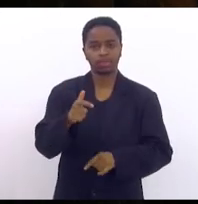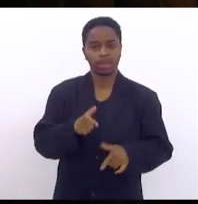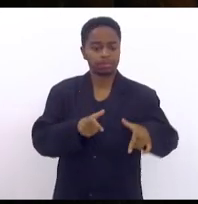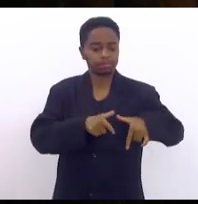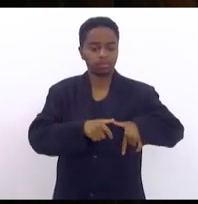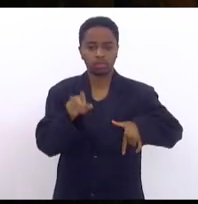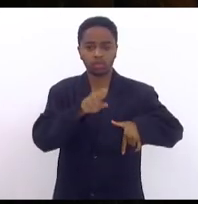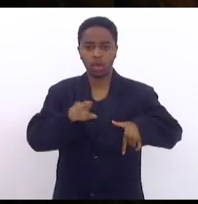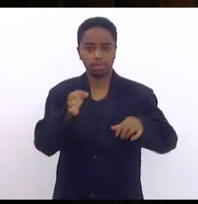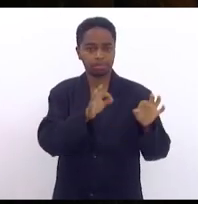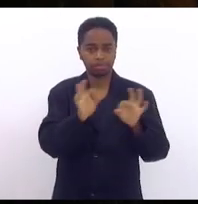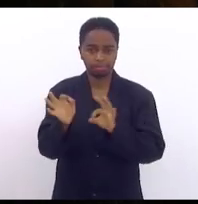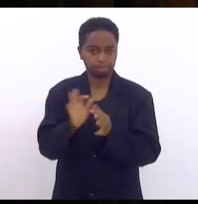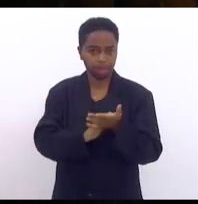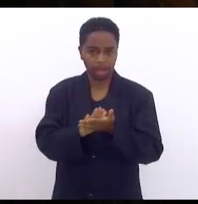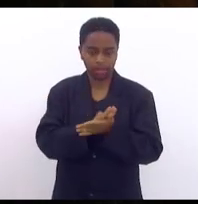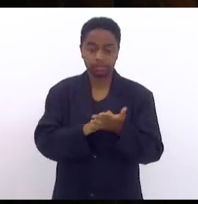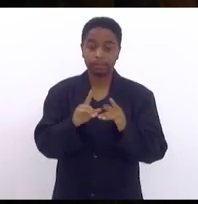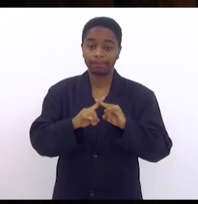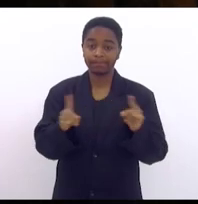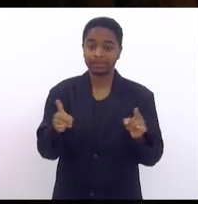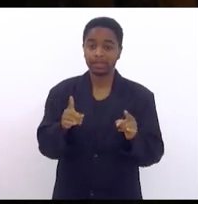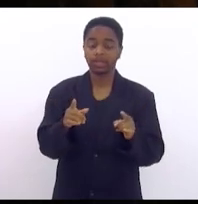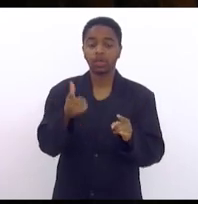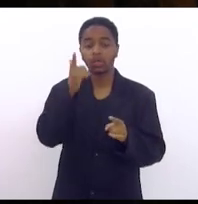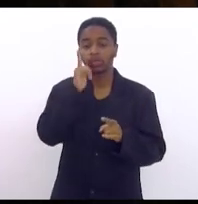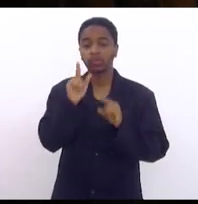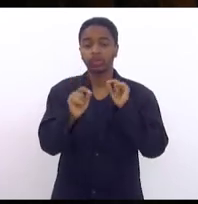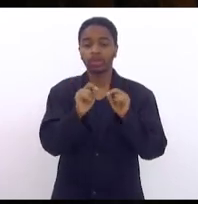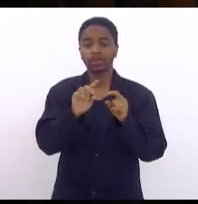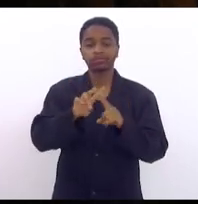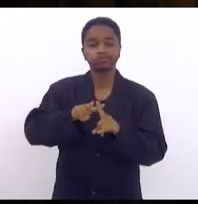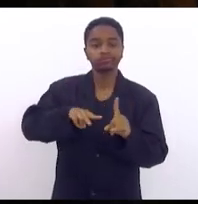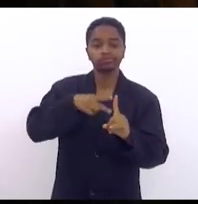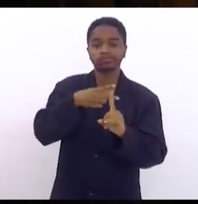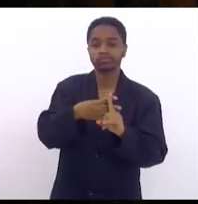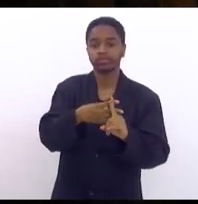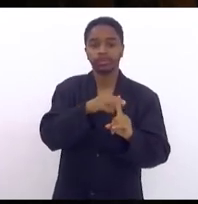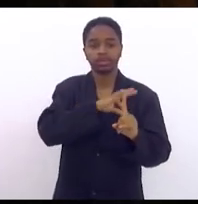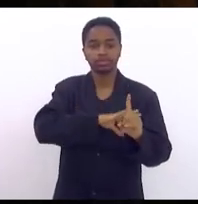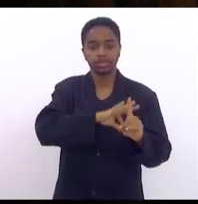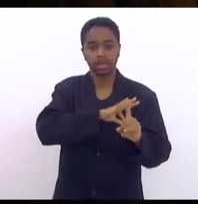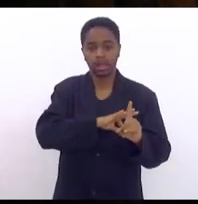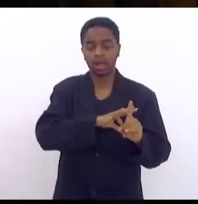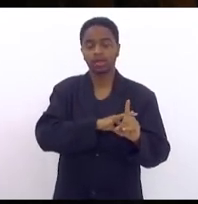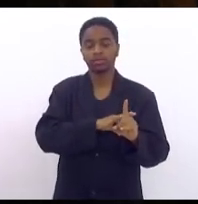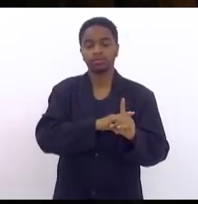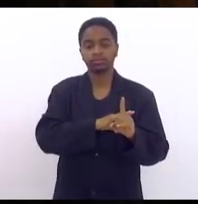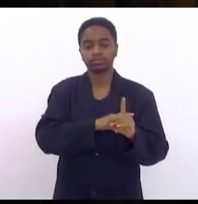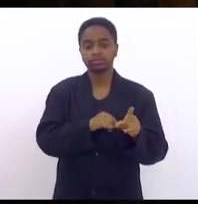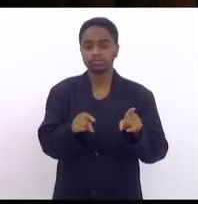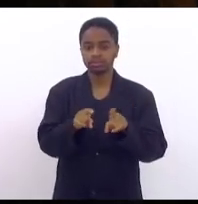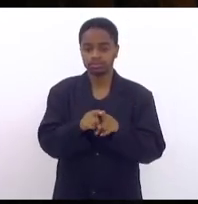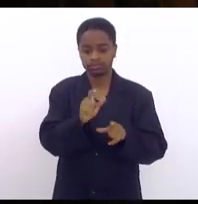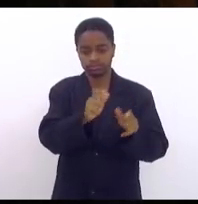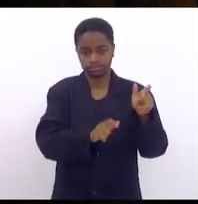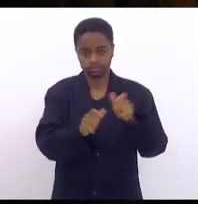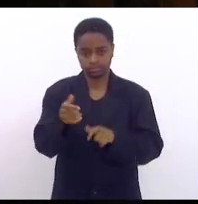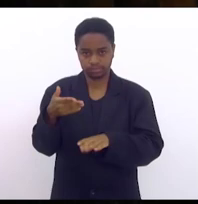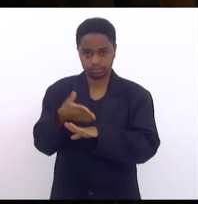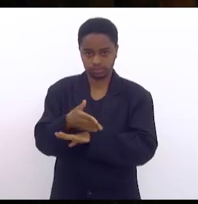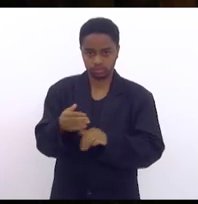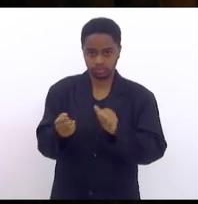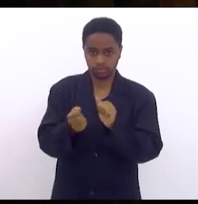aliás, nem farda usam, que ganham uma gratificação, além daqueles que fazem parte do corpo da